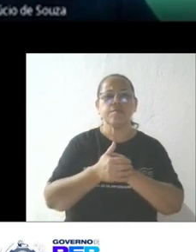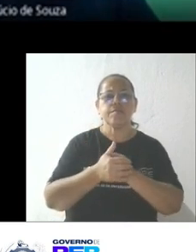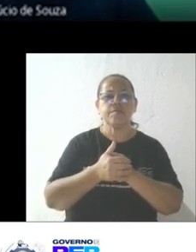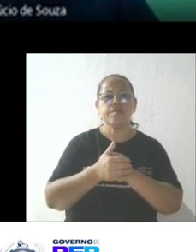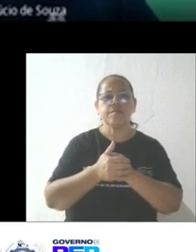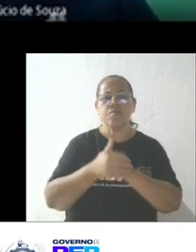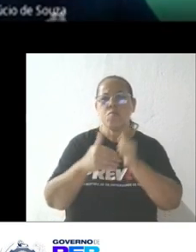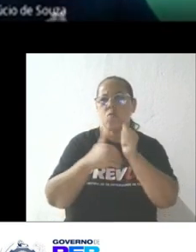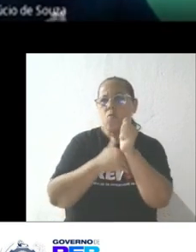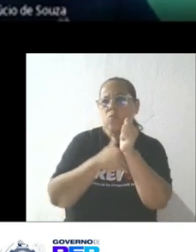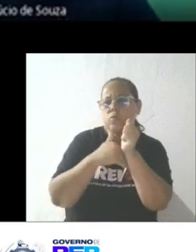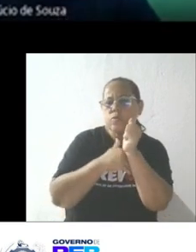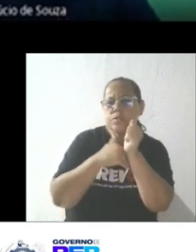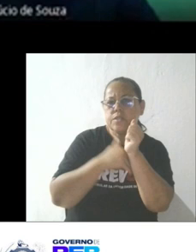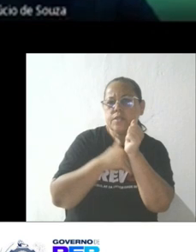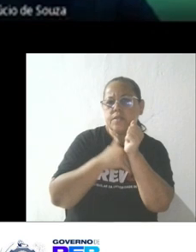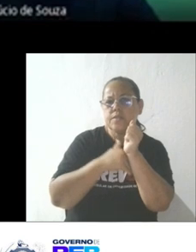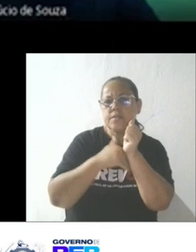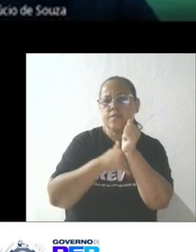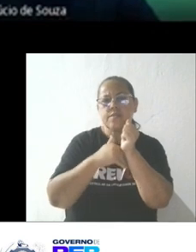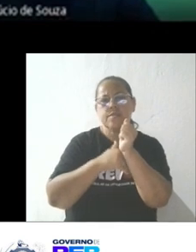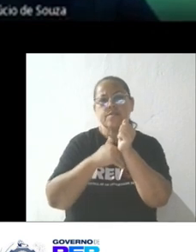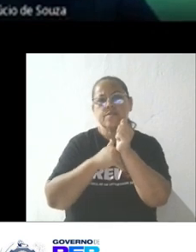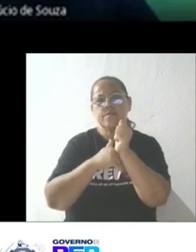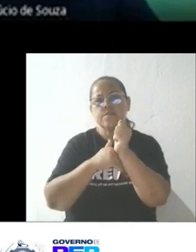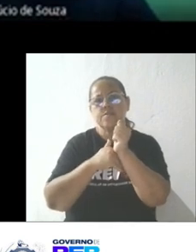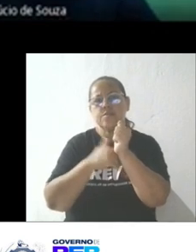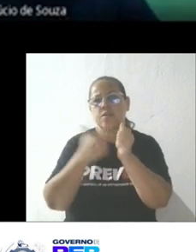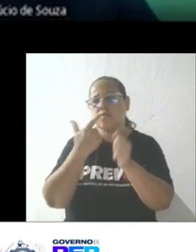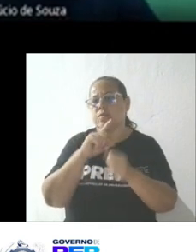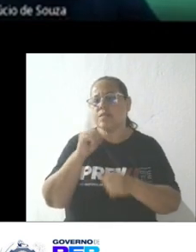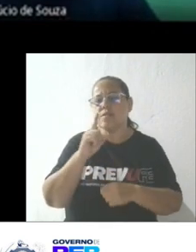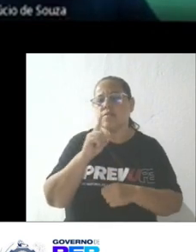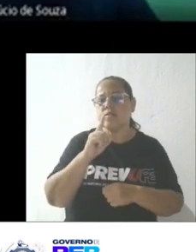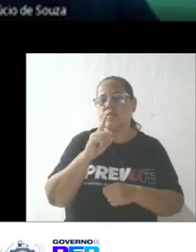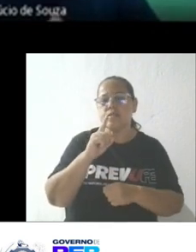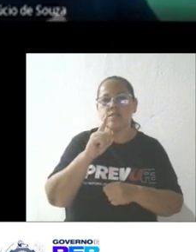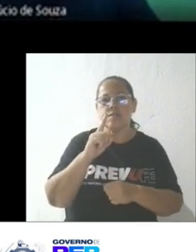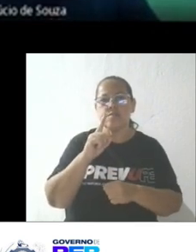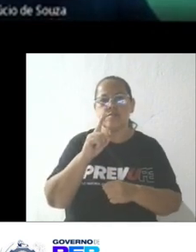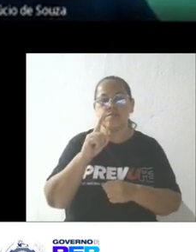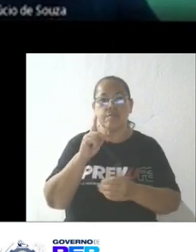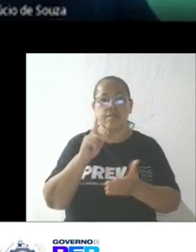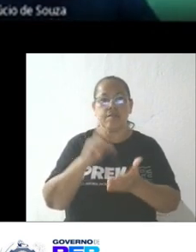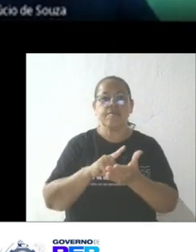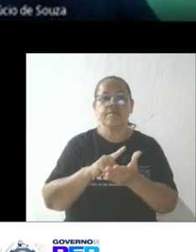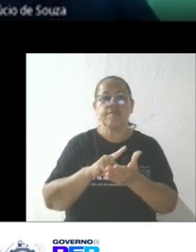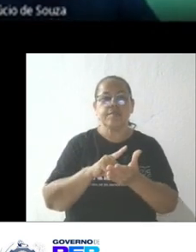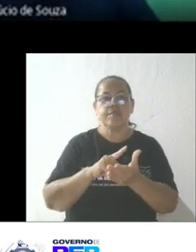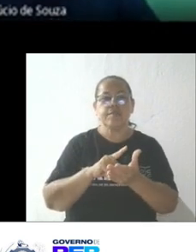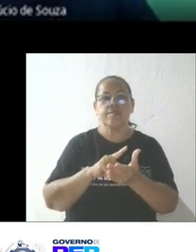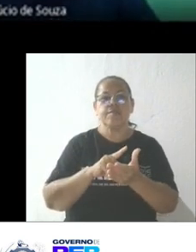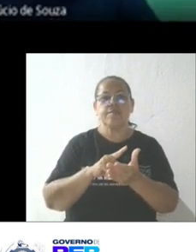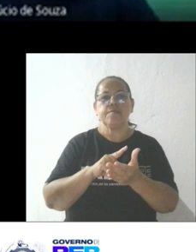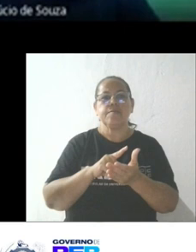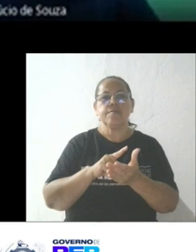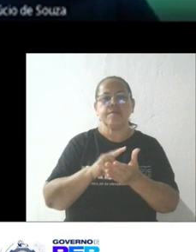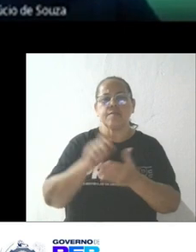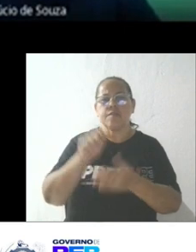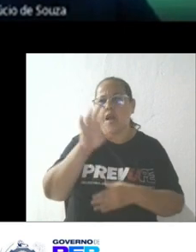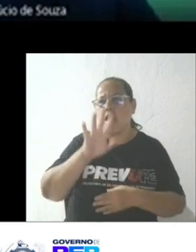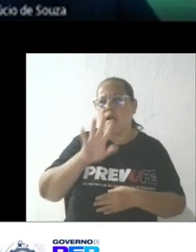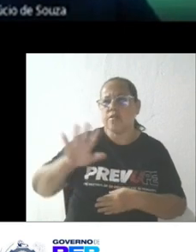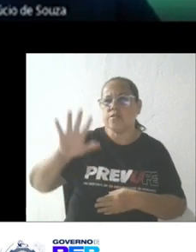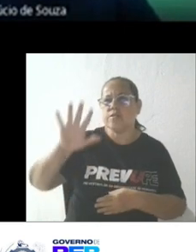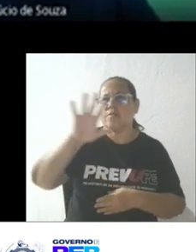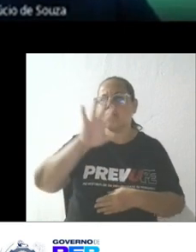uma inacessível verdade nas eternas da terra as vãs imagens da parvoice da